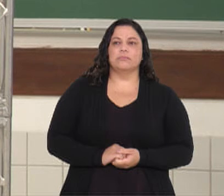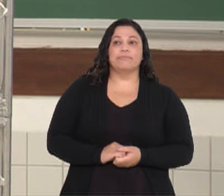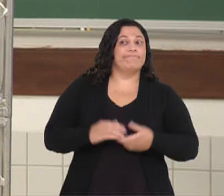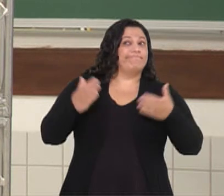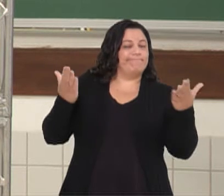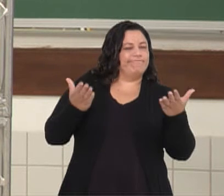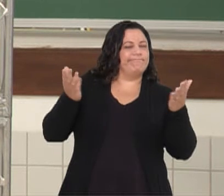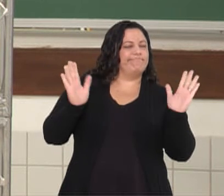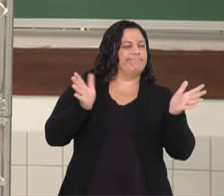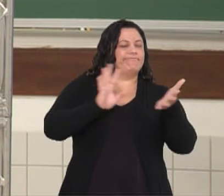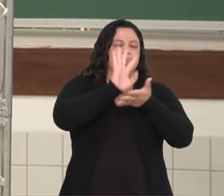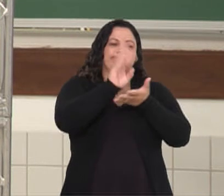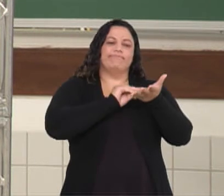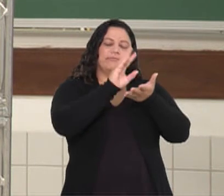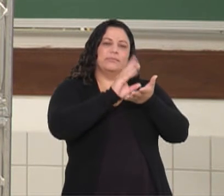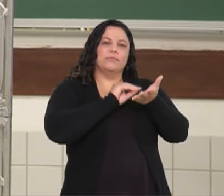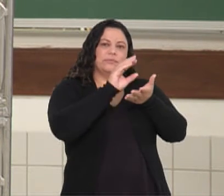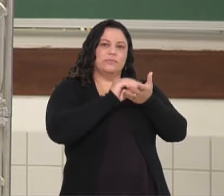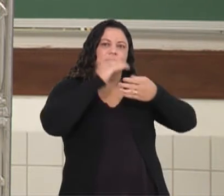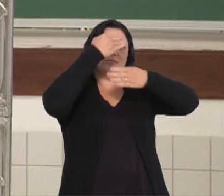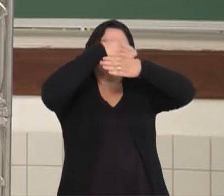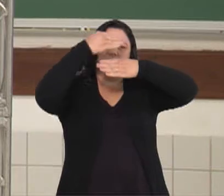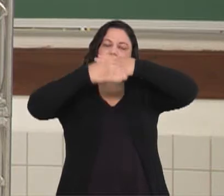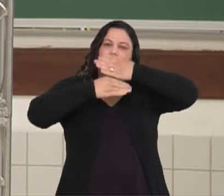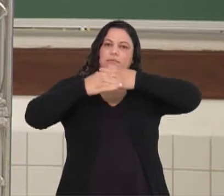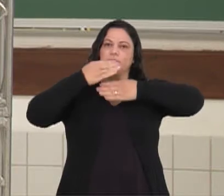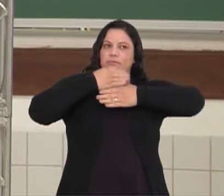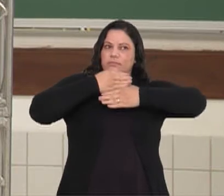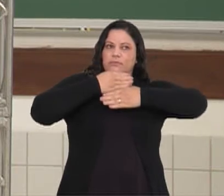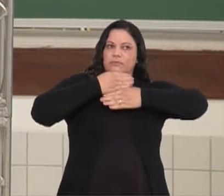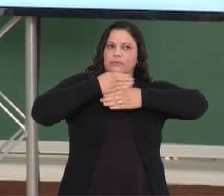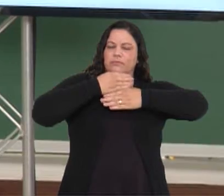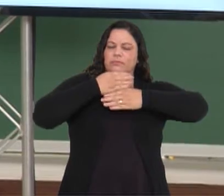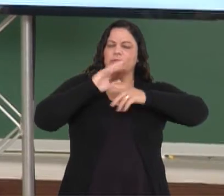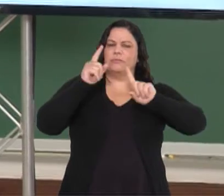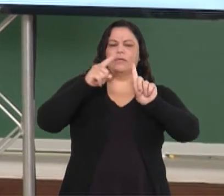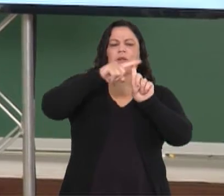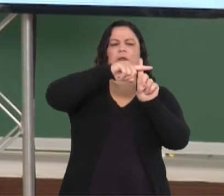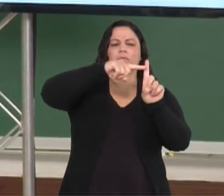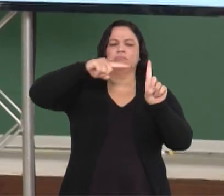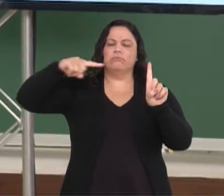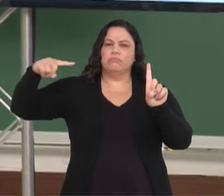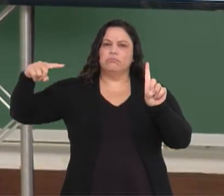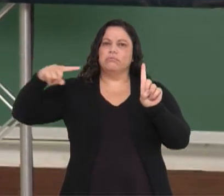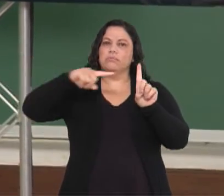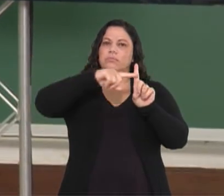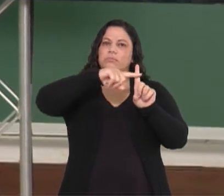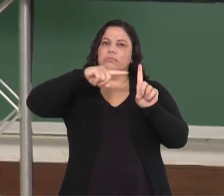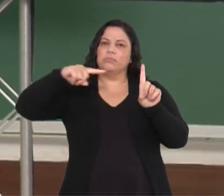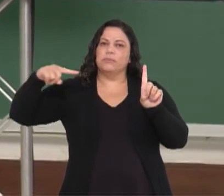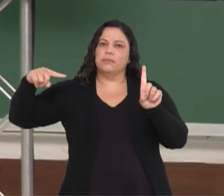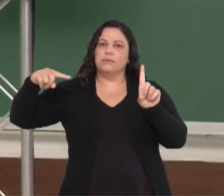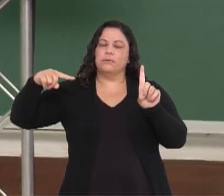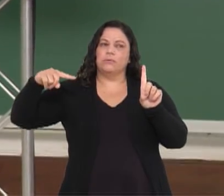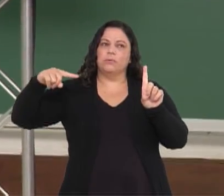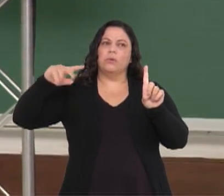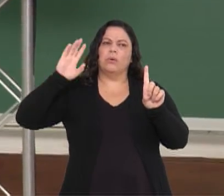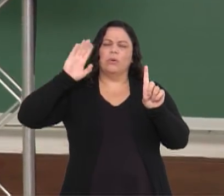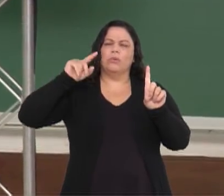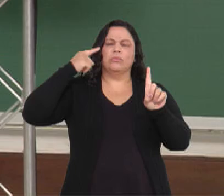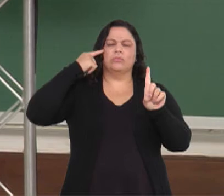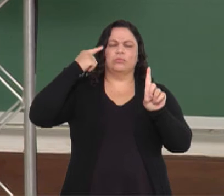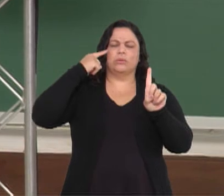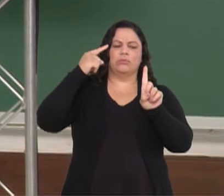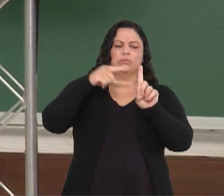Agora que vocês copiaram esse slide, então, desenhou primeiro a estrutura, que é um